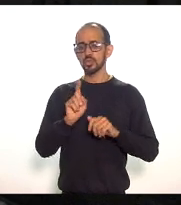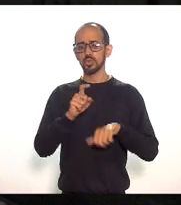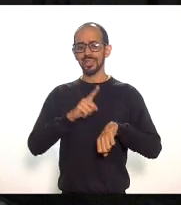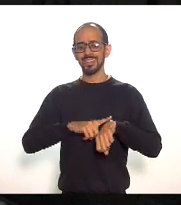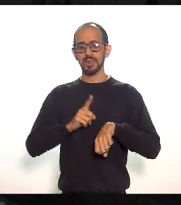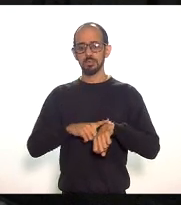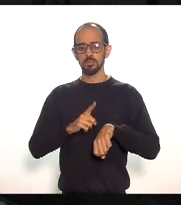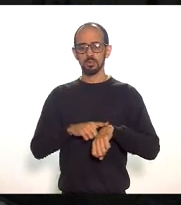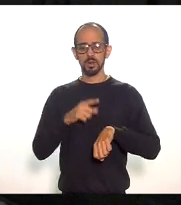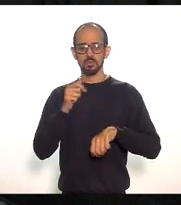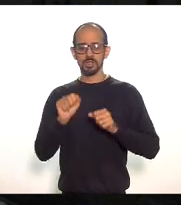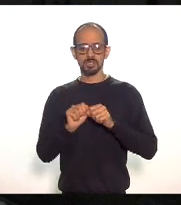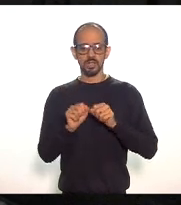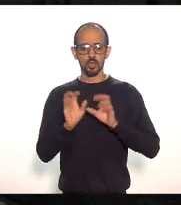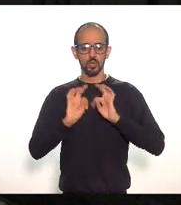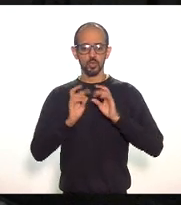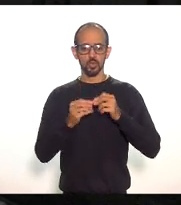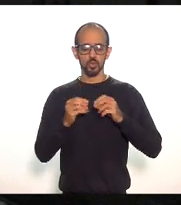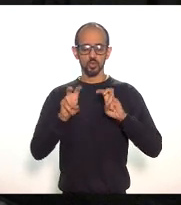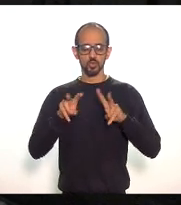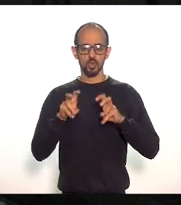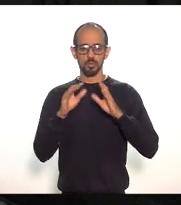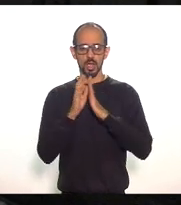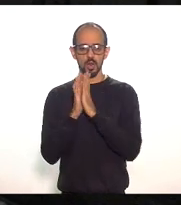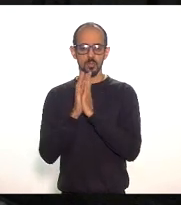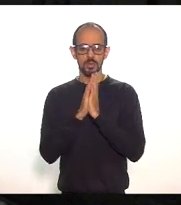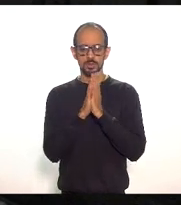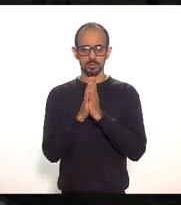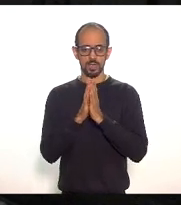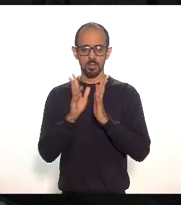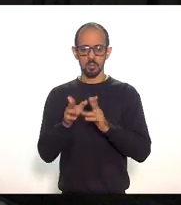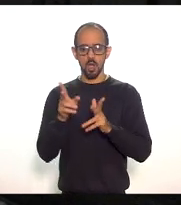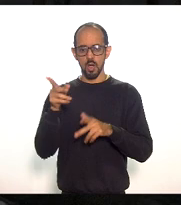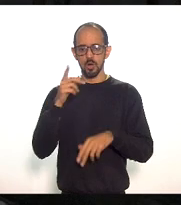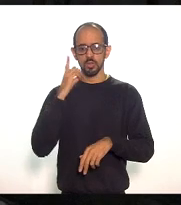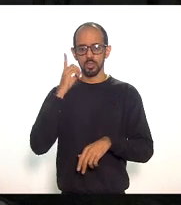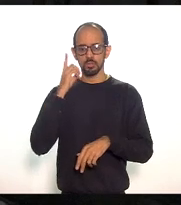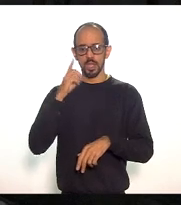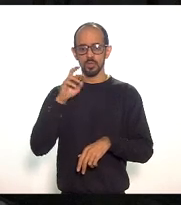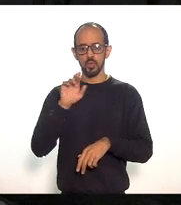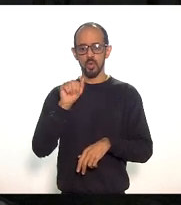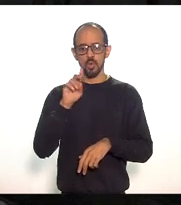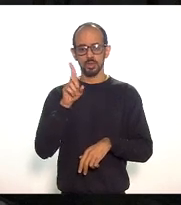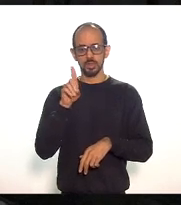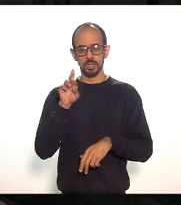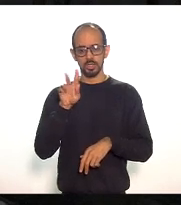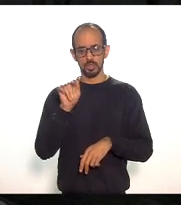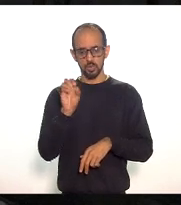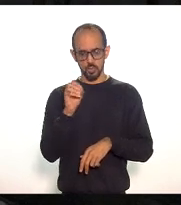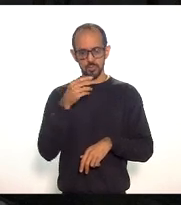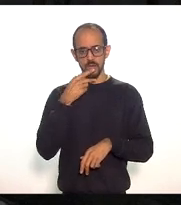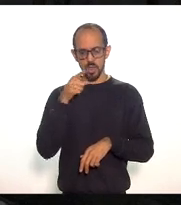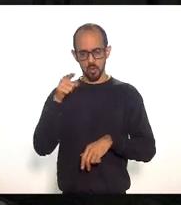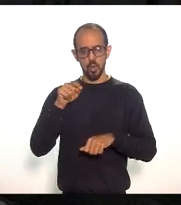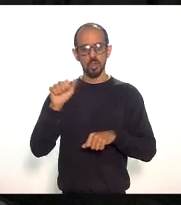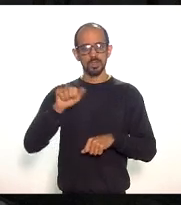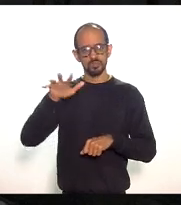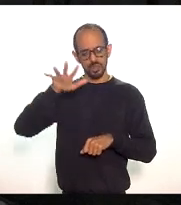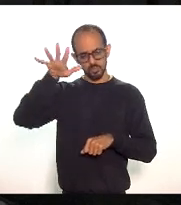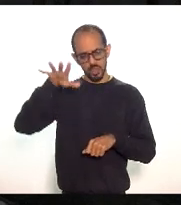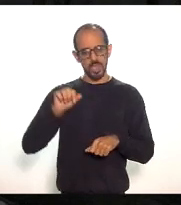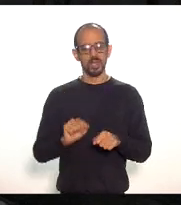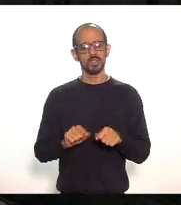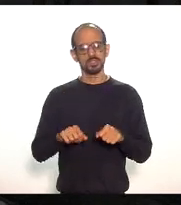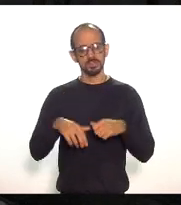deveria. Aqui a questão das aglomerações trazida pelo deputado Rodrigo Amorim, dentro das comunidades também. Então, a